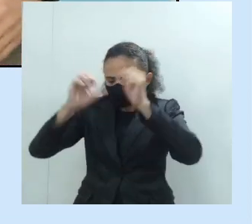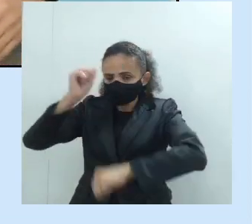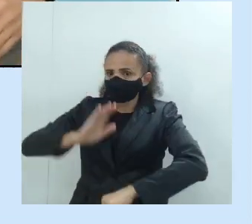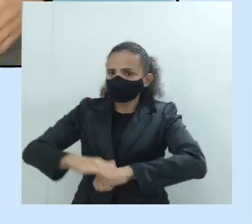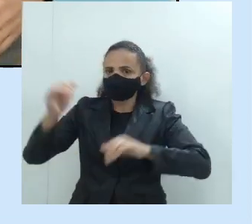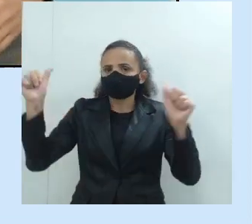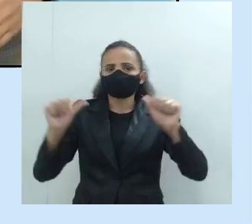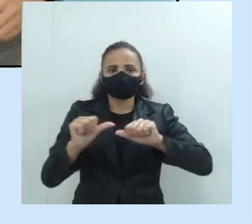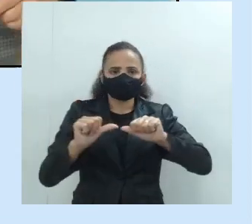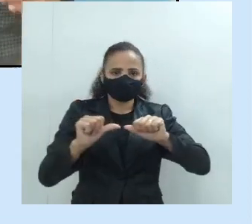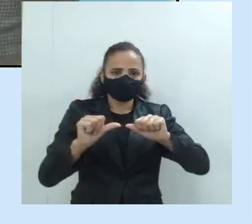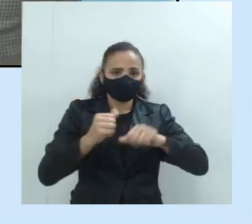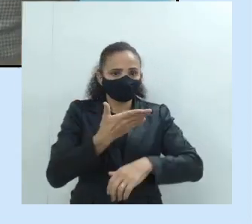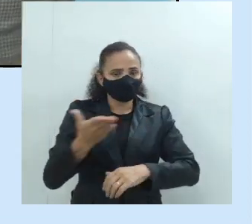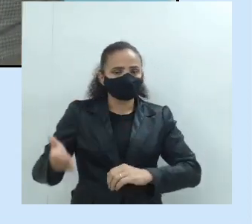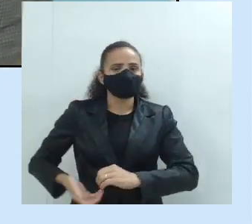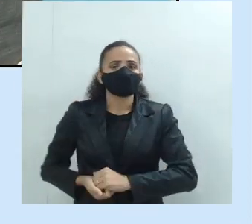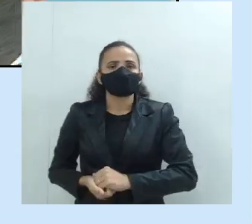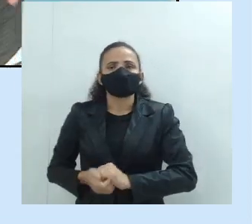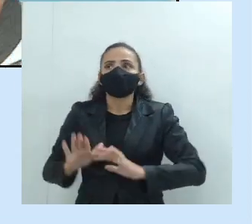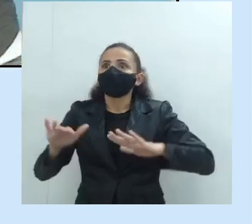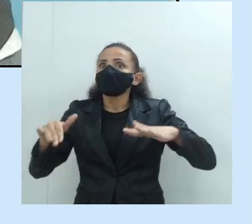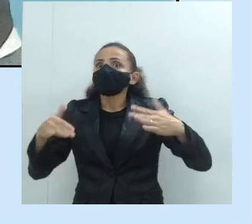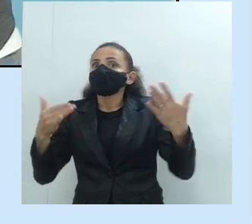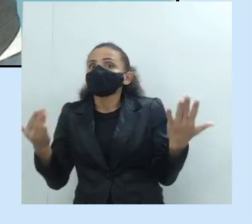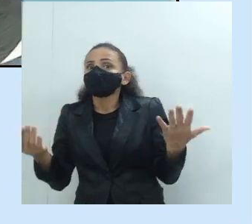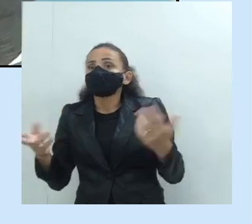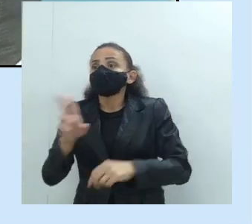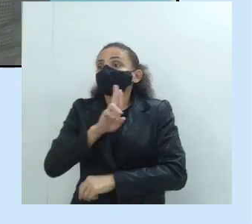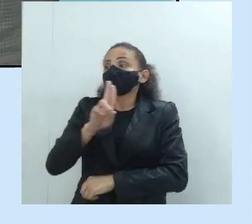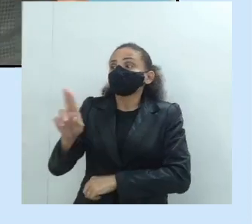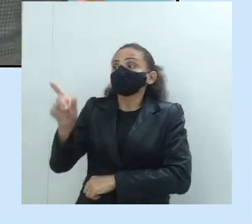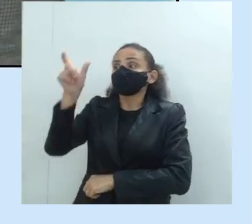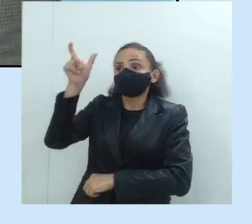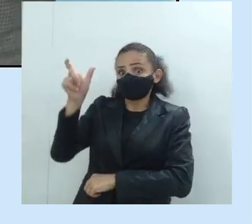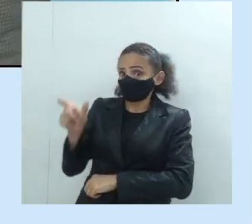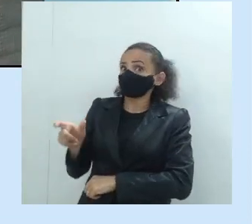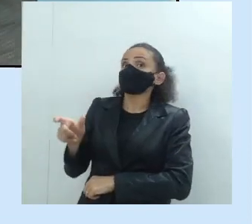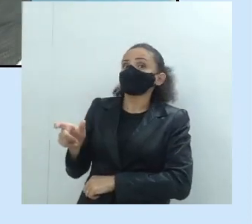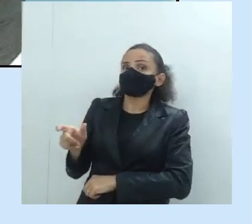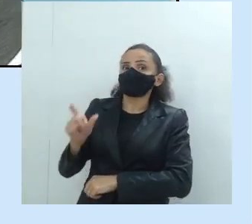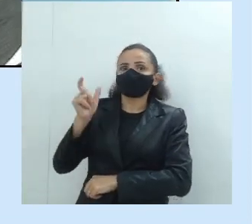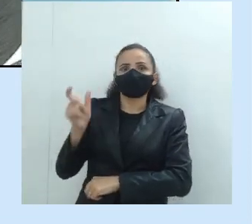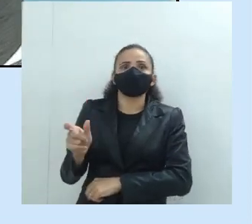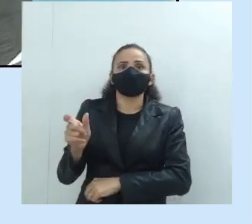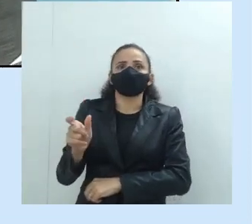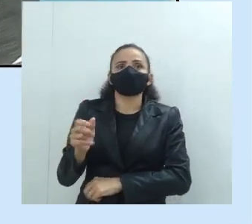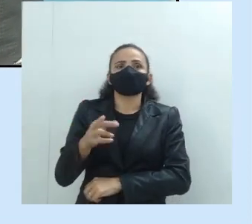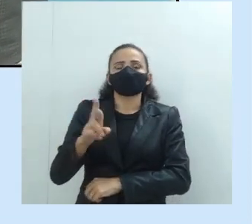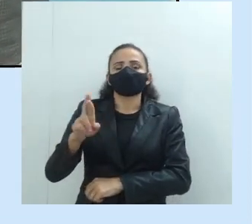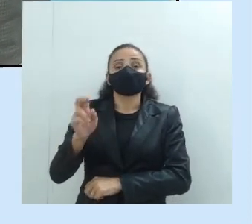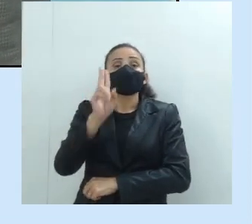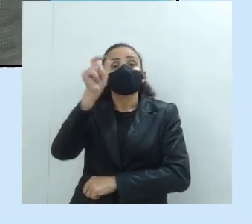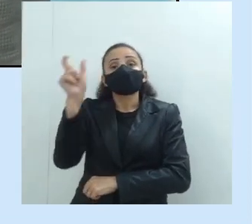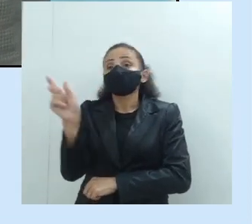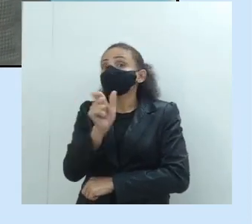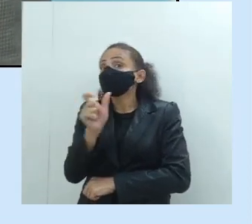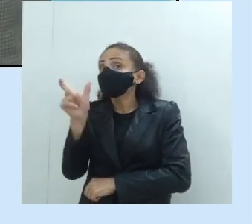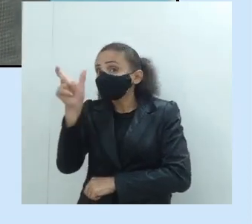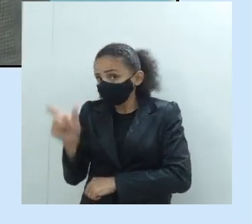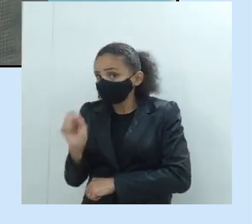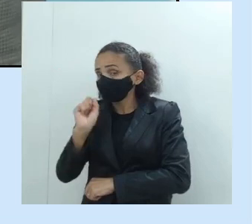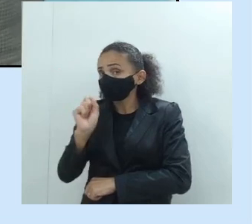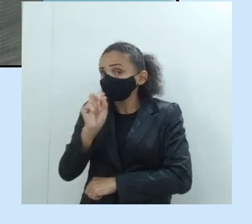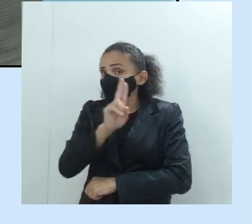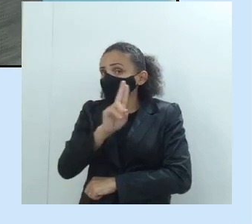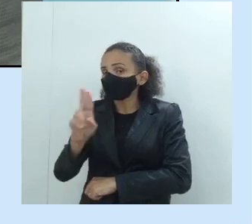mais sobre simetria, tá? Qual o nome dessa simetria? Simetria de rotação. Toda vez que ela faz